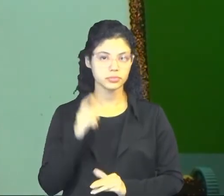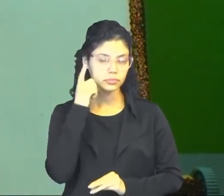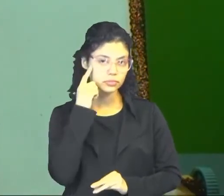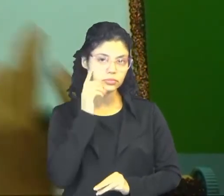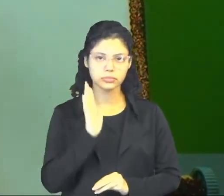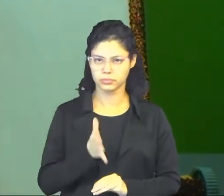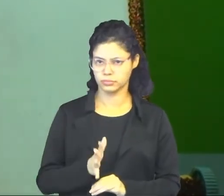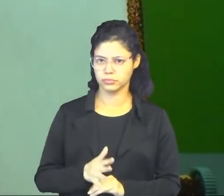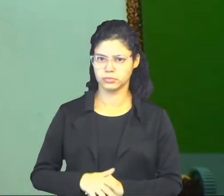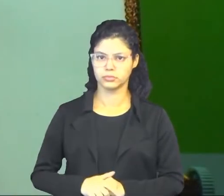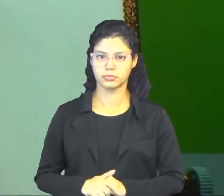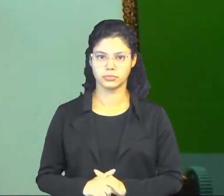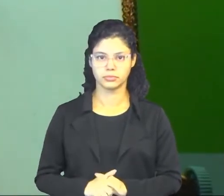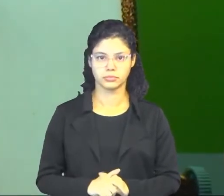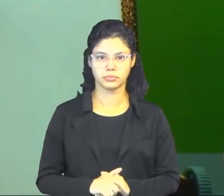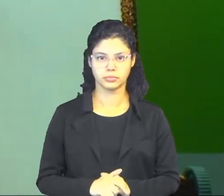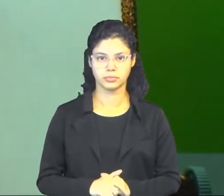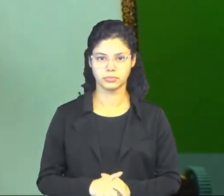é que dá?